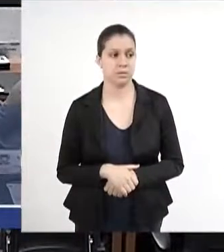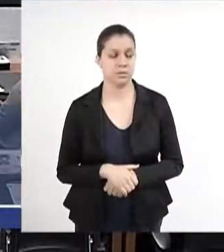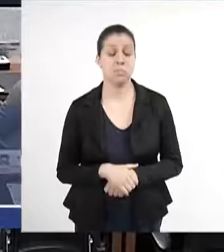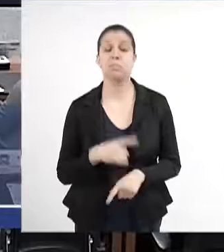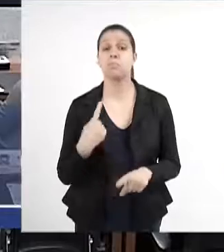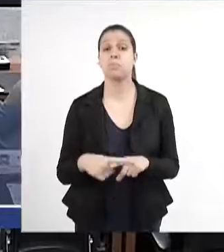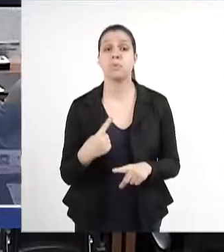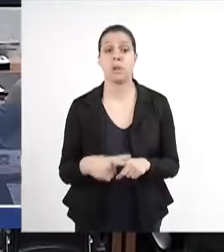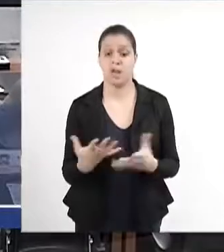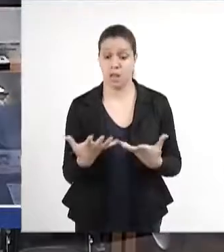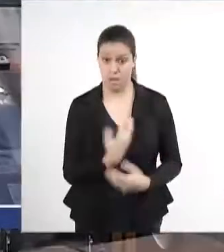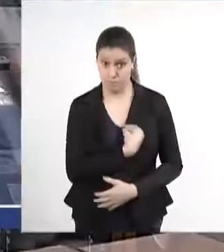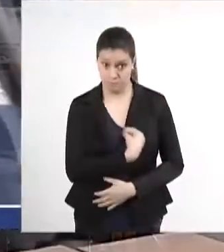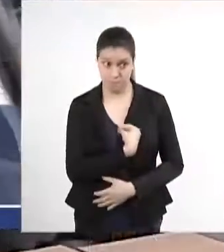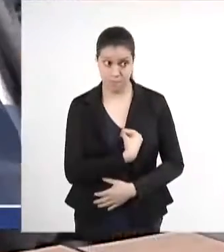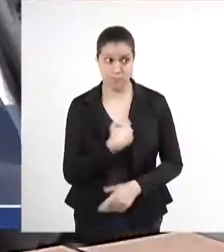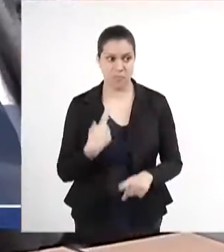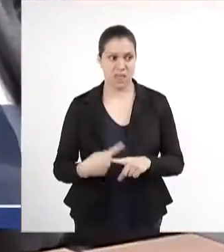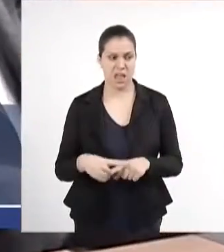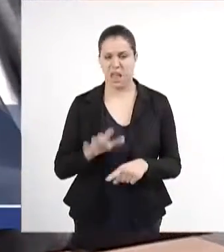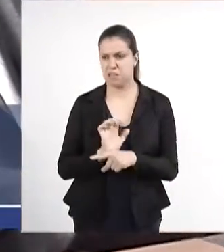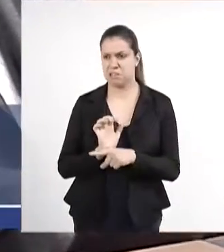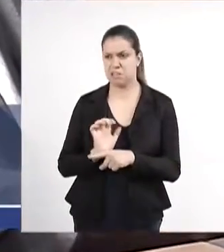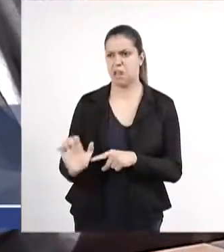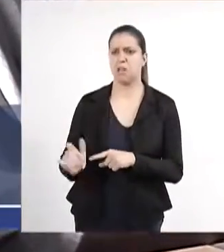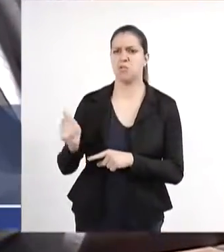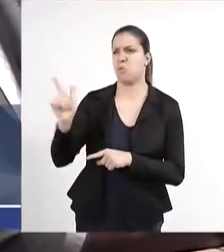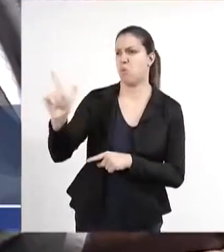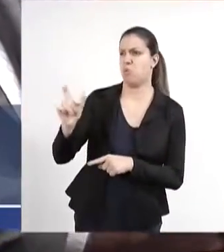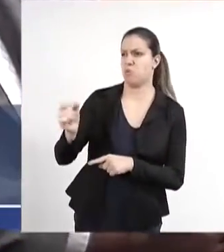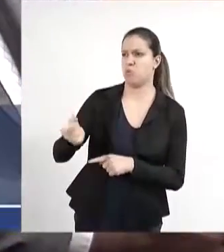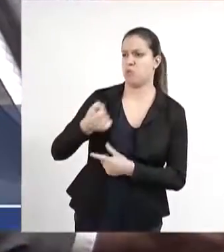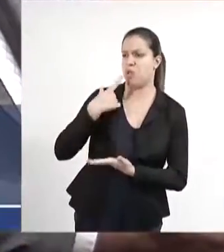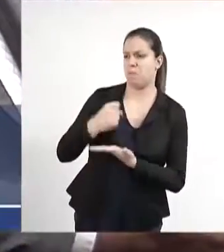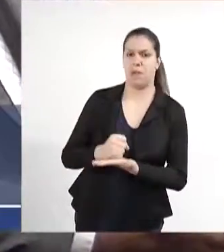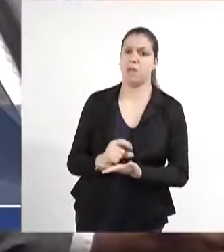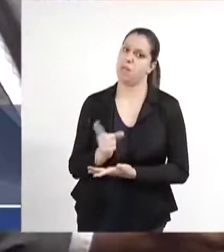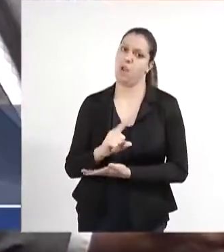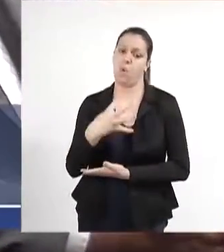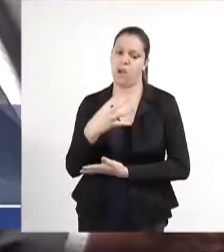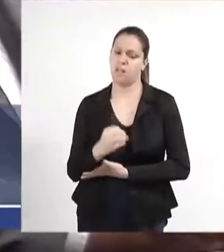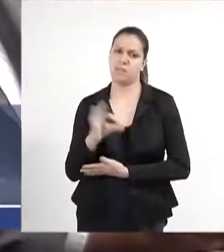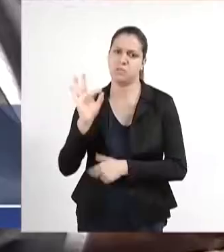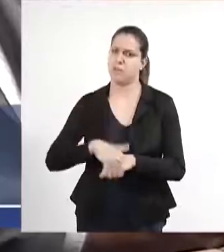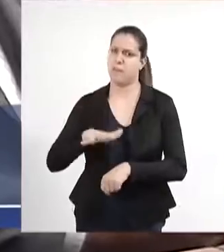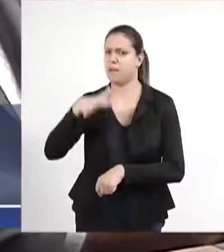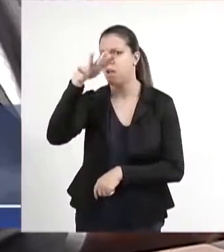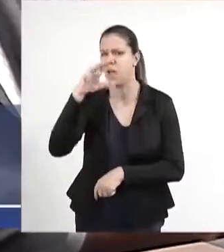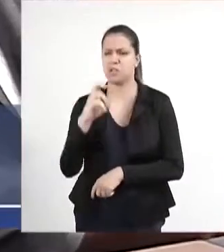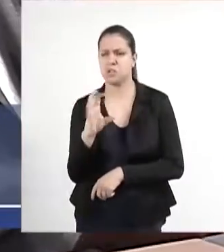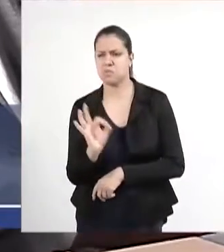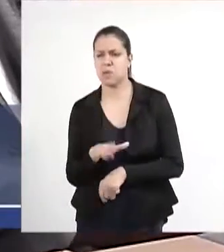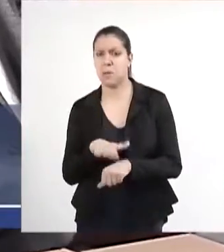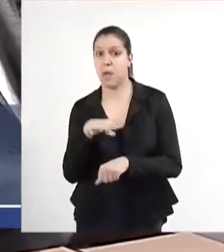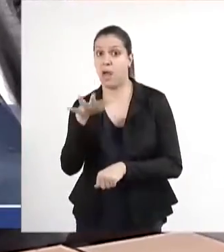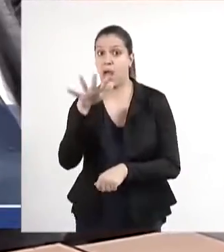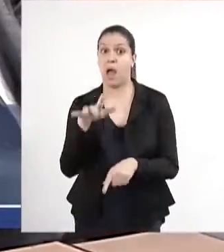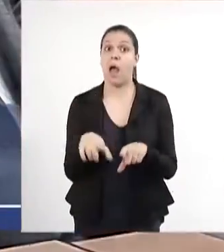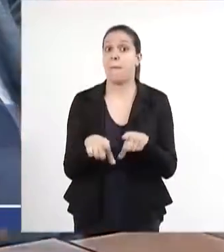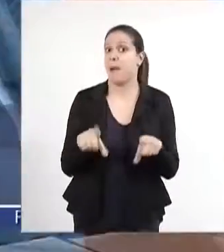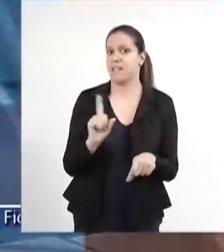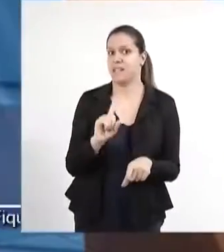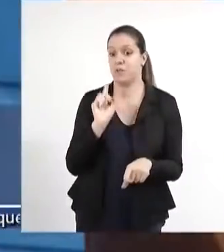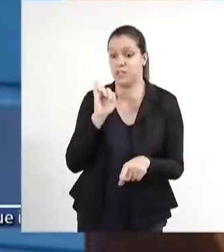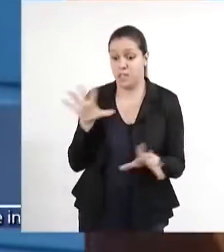Por quê? É o Estado X que vai comprar remédio. Não, 40% mais caro, 35% mais caro. Não, é o